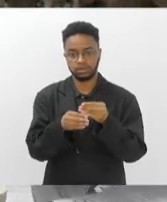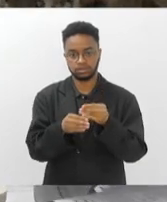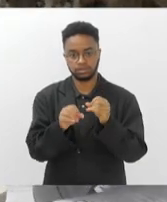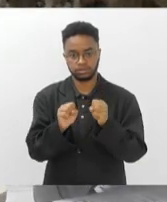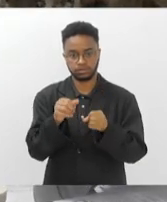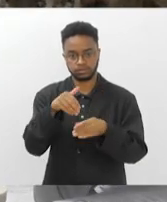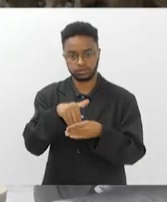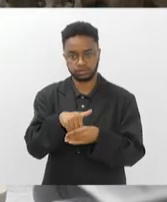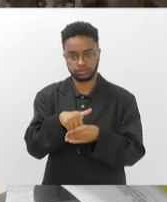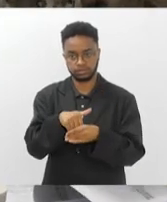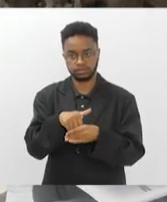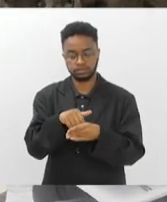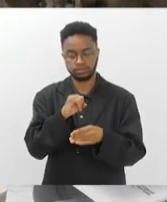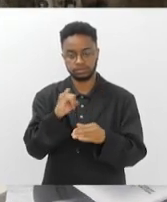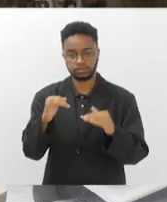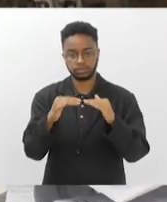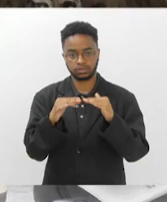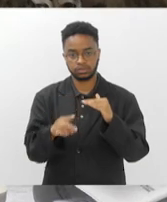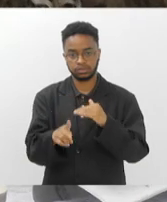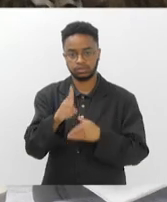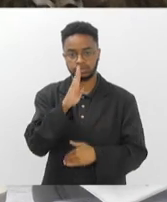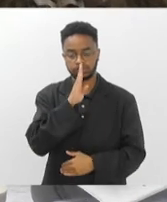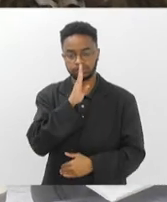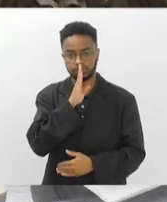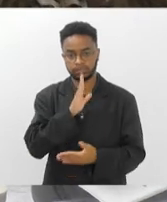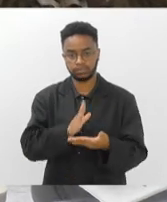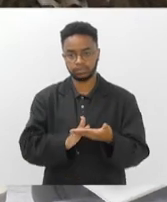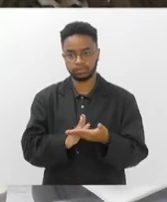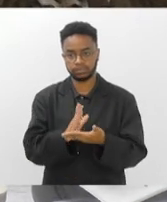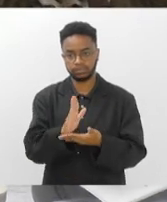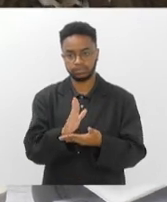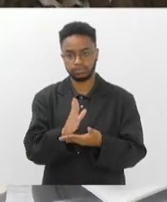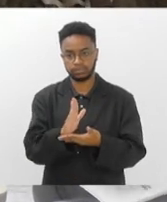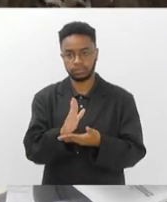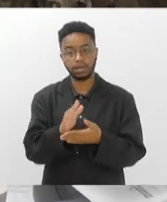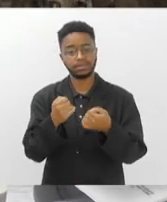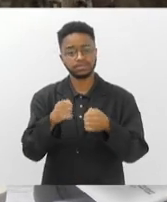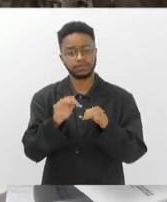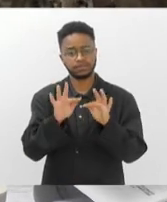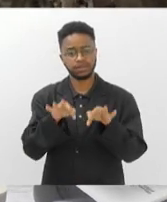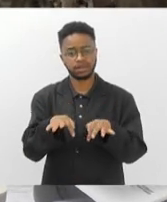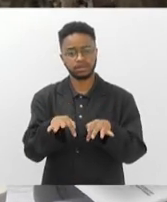votação, os senhores que aprovam permaneçam como estão. Tem que encerrar.